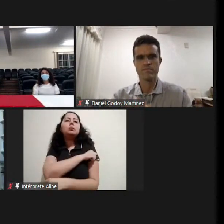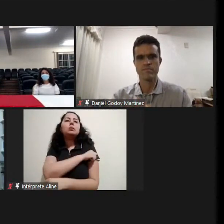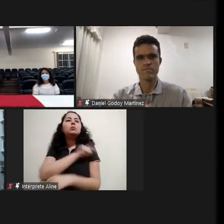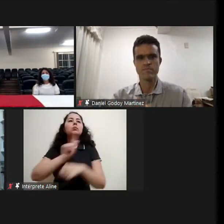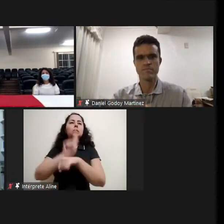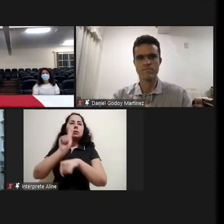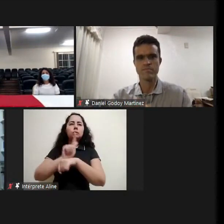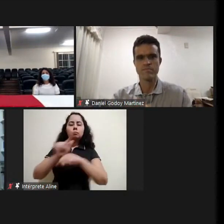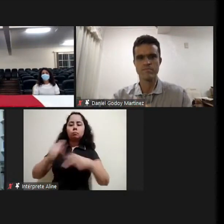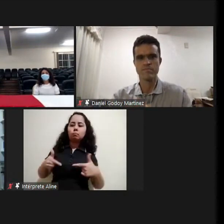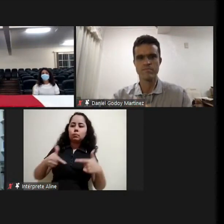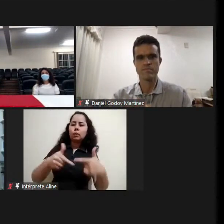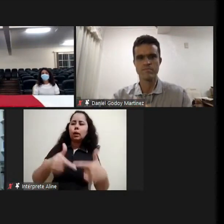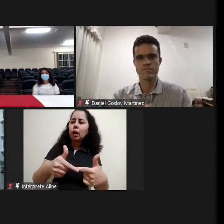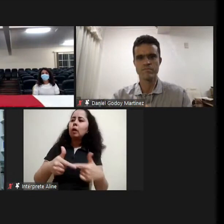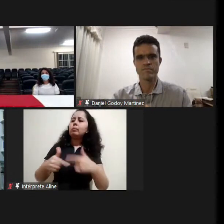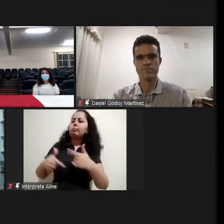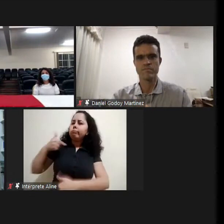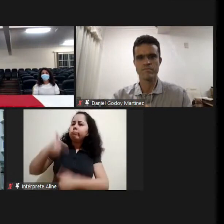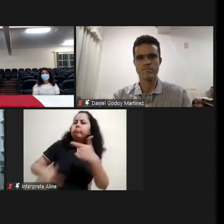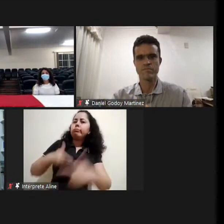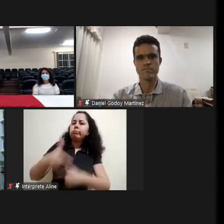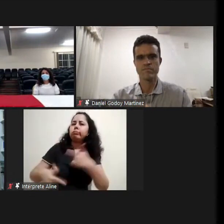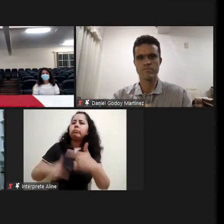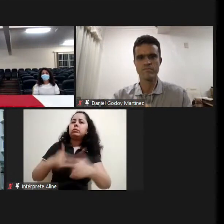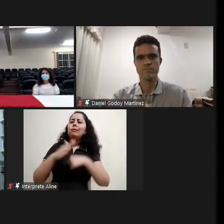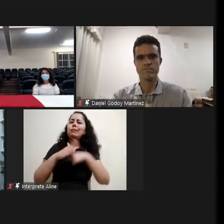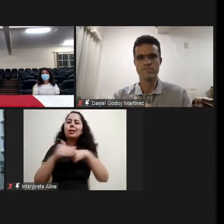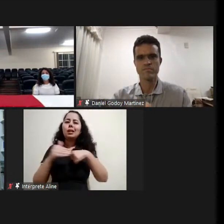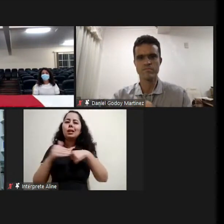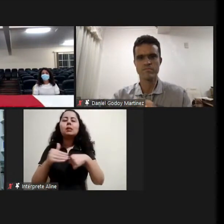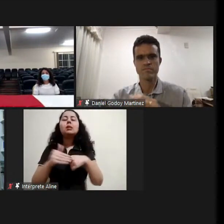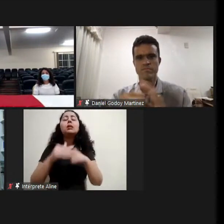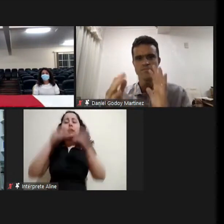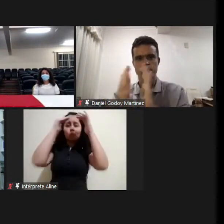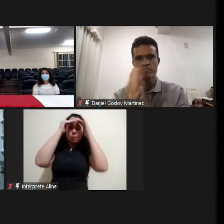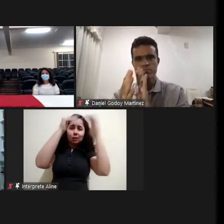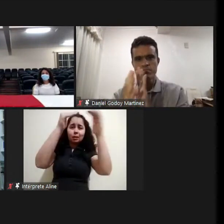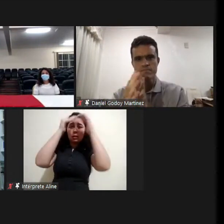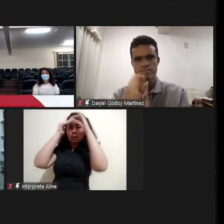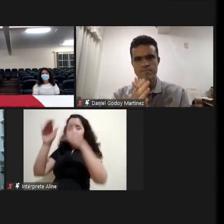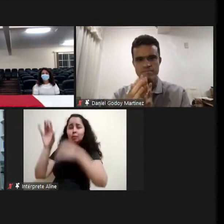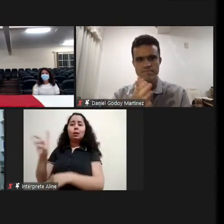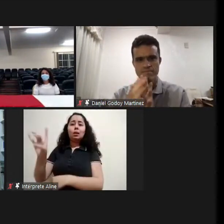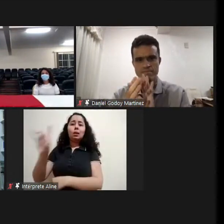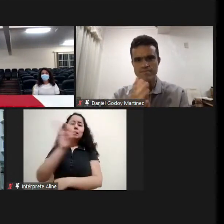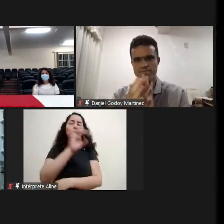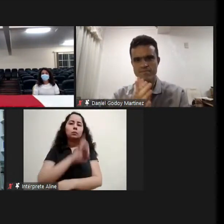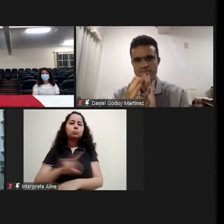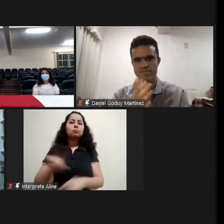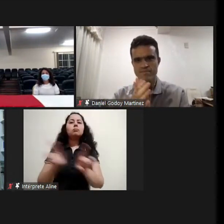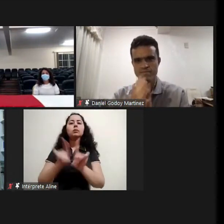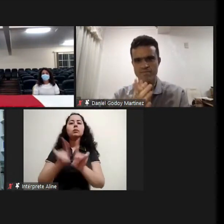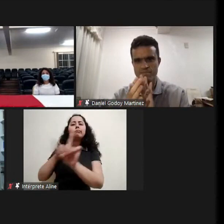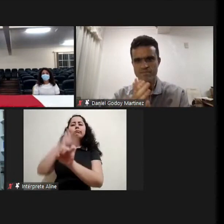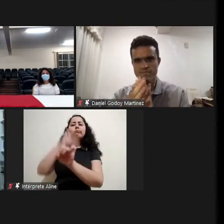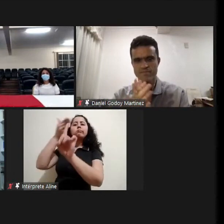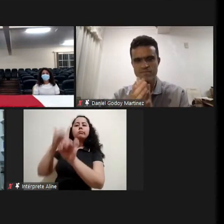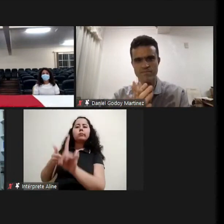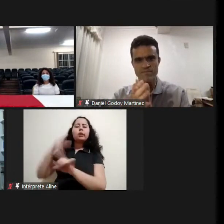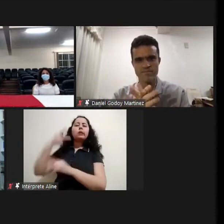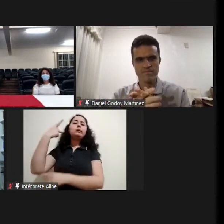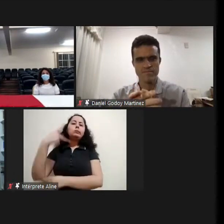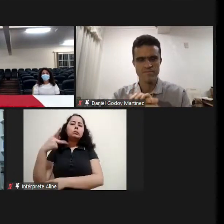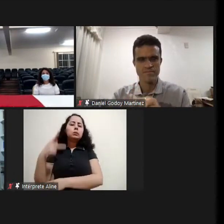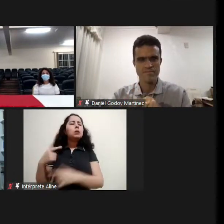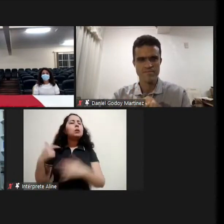e carinho na formação básica, respeitando a individualidade de cada um. Como reconhecimento do seu trabalho, no decorrer dos seus 30 anos